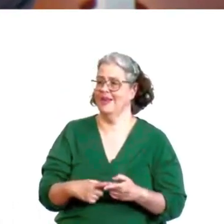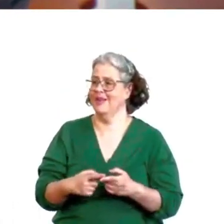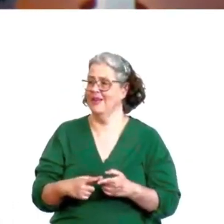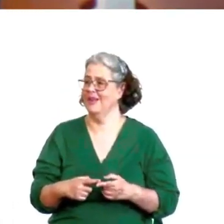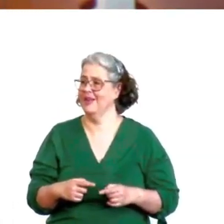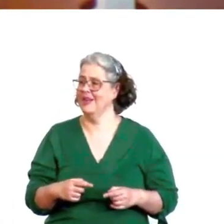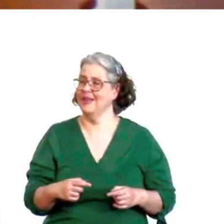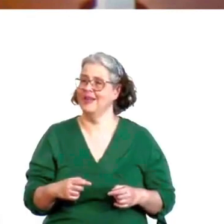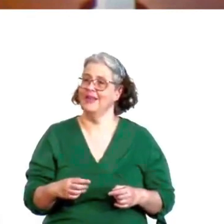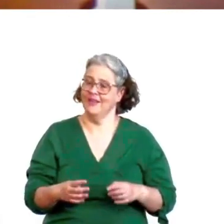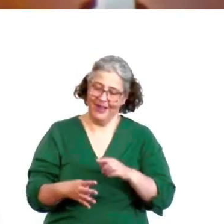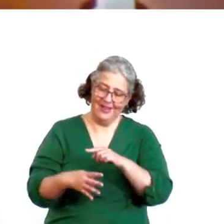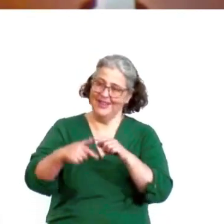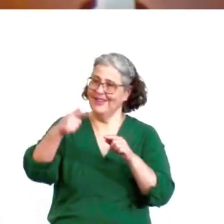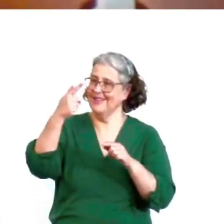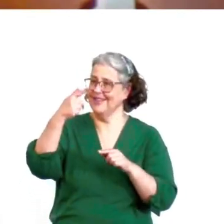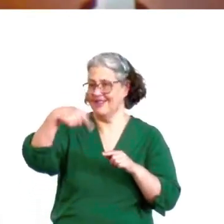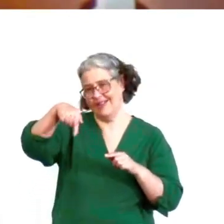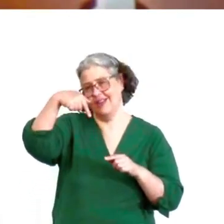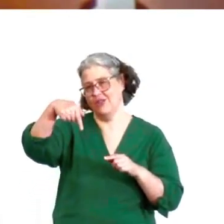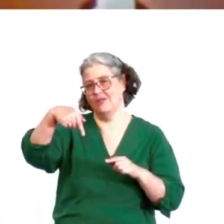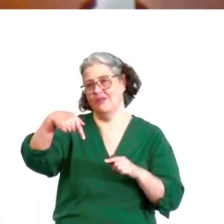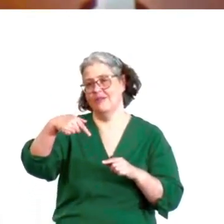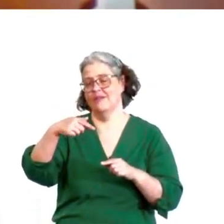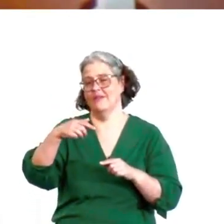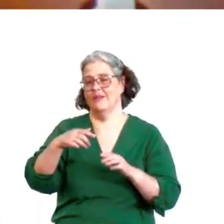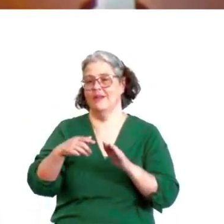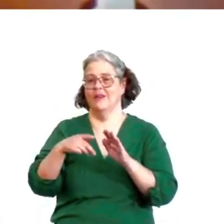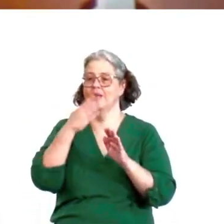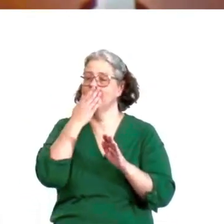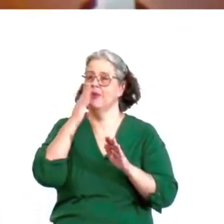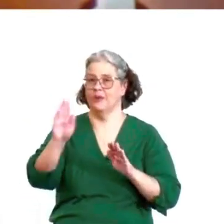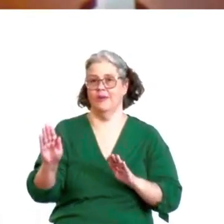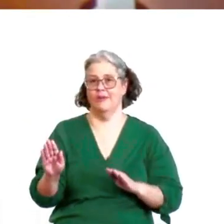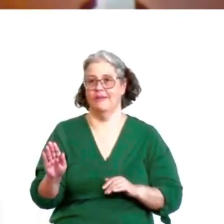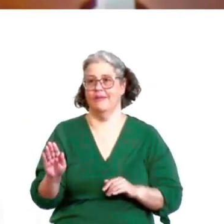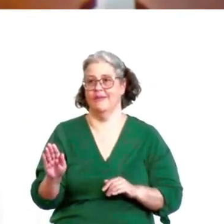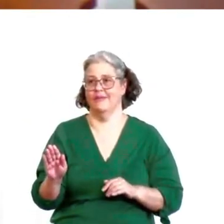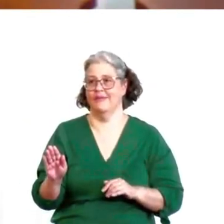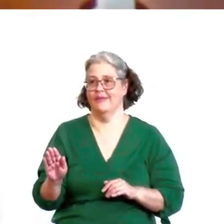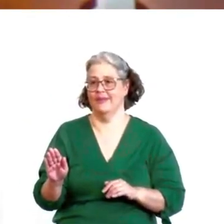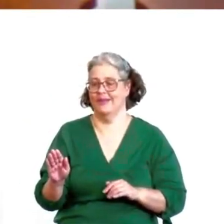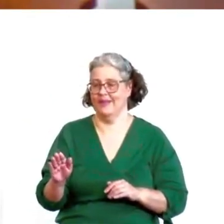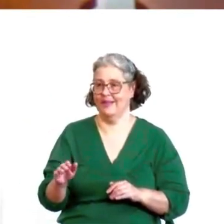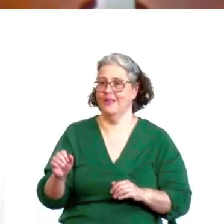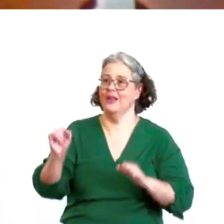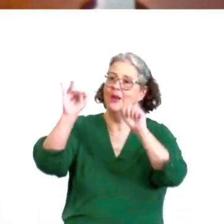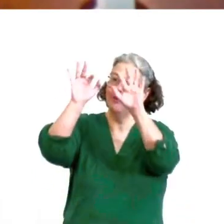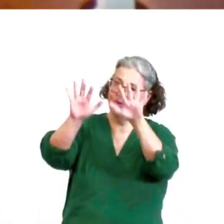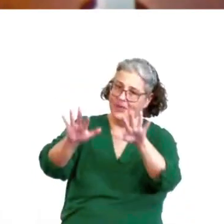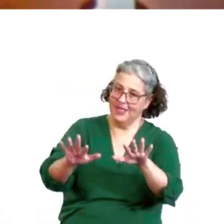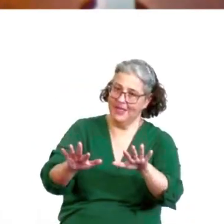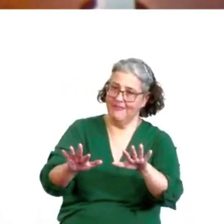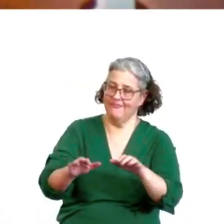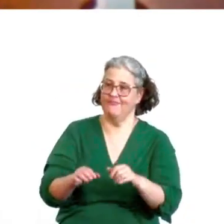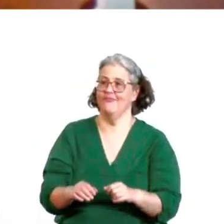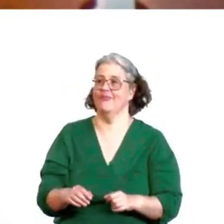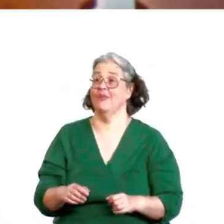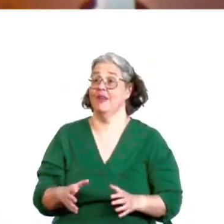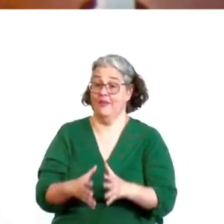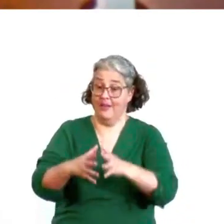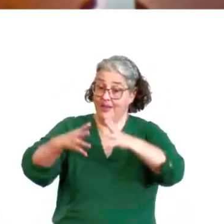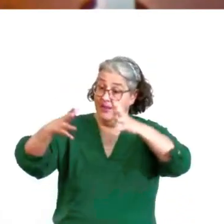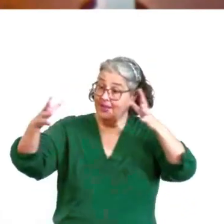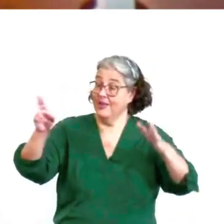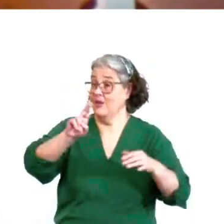7 promessas. De ti farei uma grande nação, te abençoarei, te